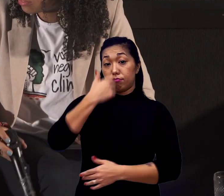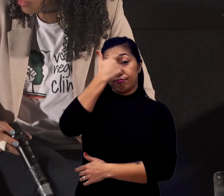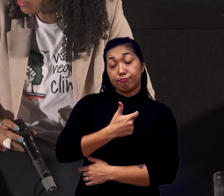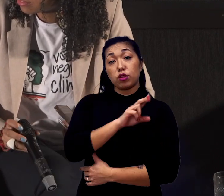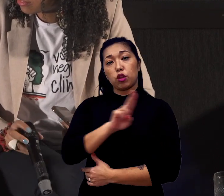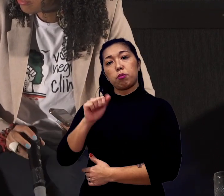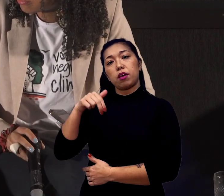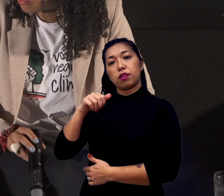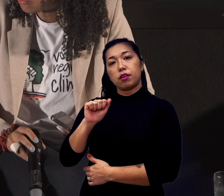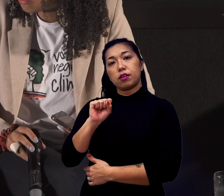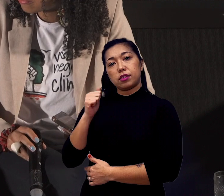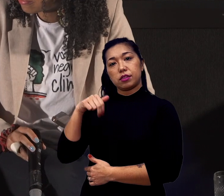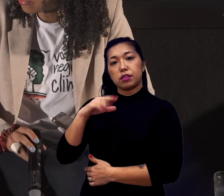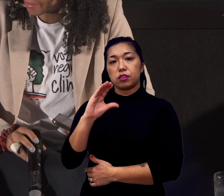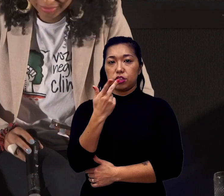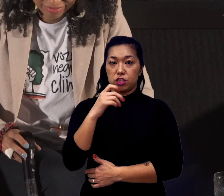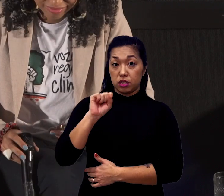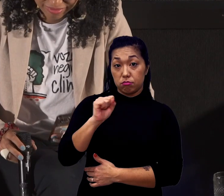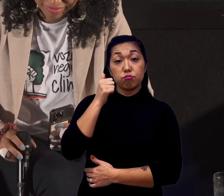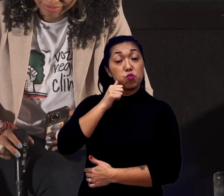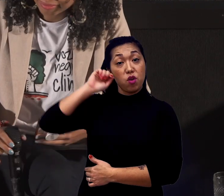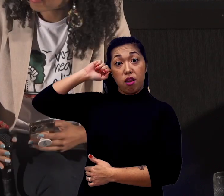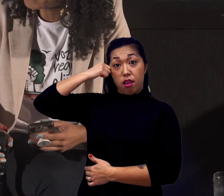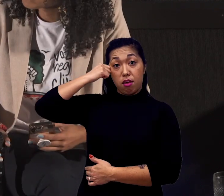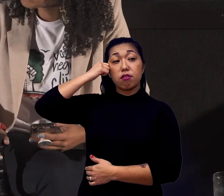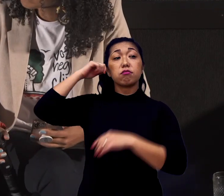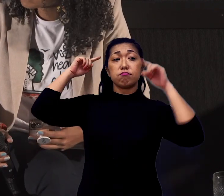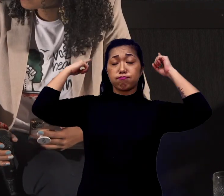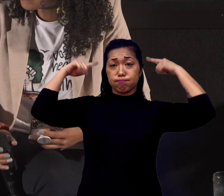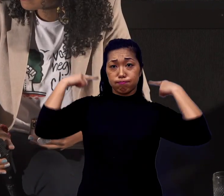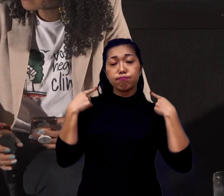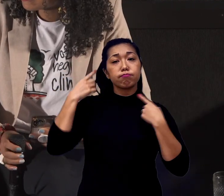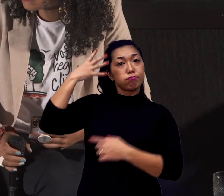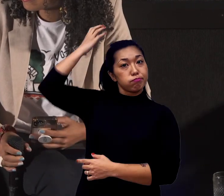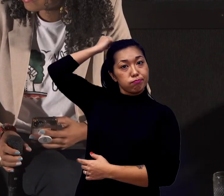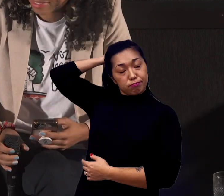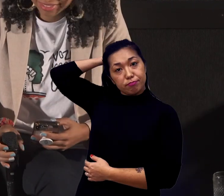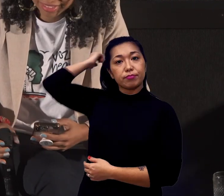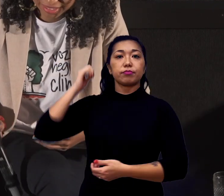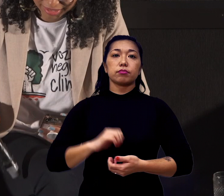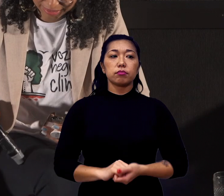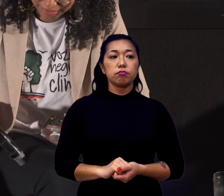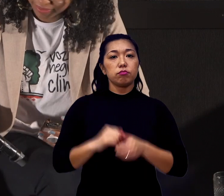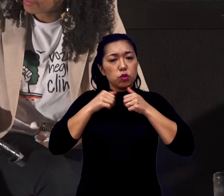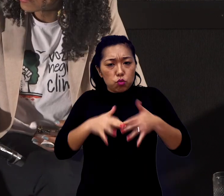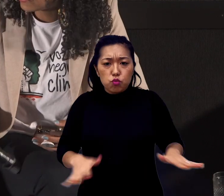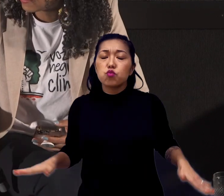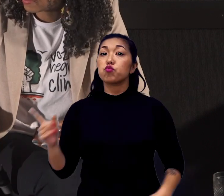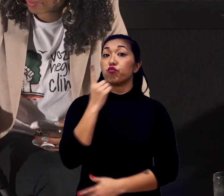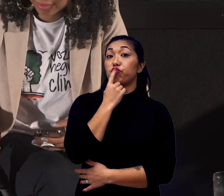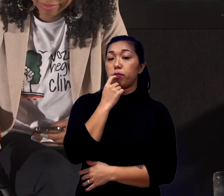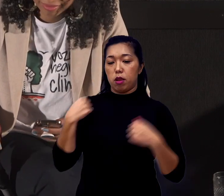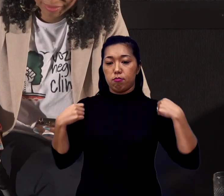Bom, eu sou Ana Sanches, sou uma mulher negra, de cabelos enrolados e presos. Estou com um